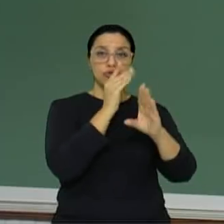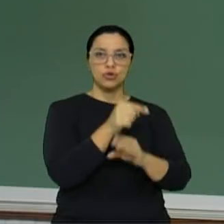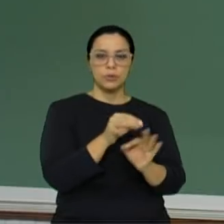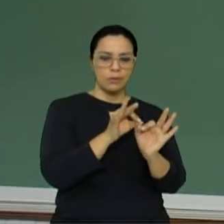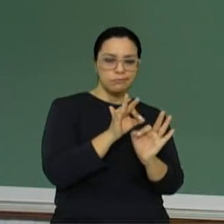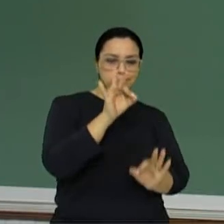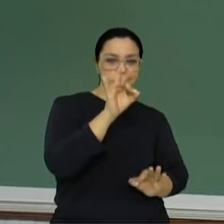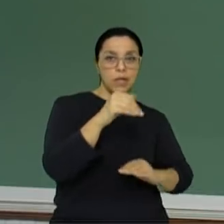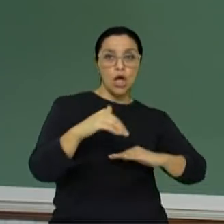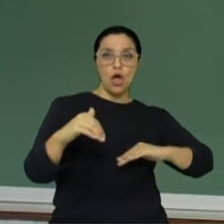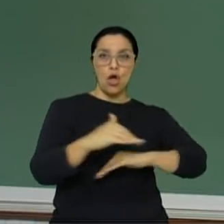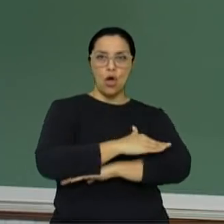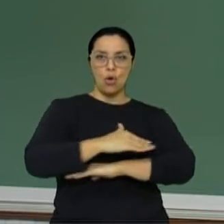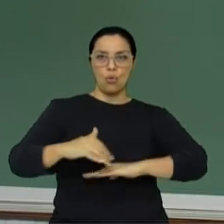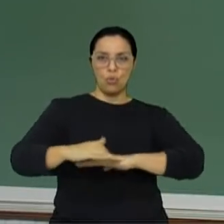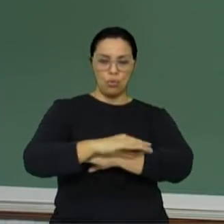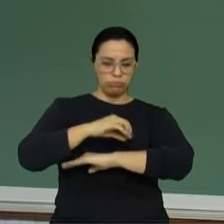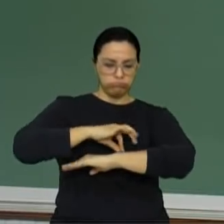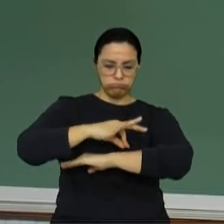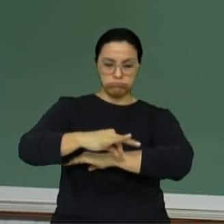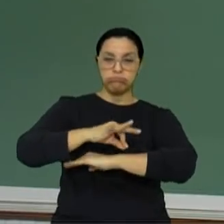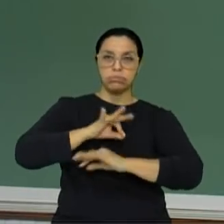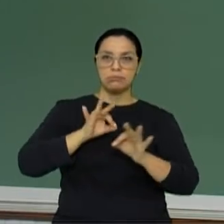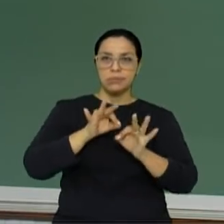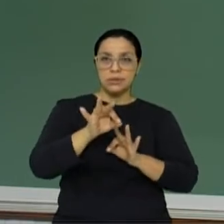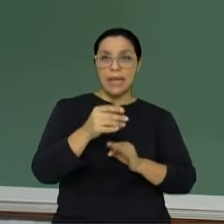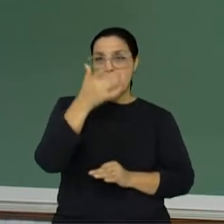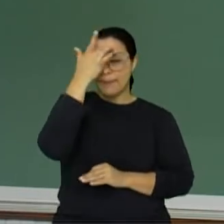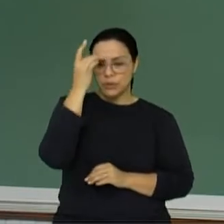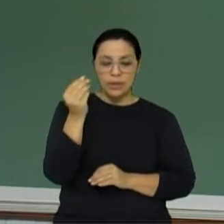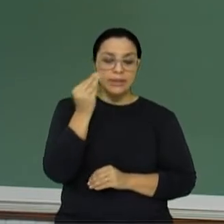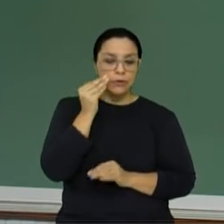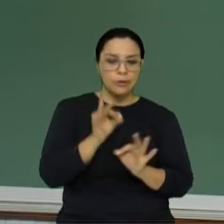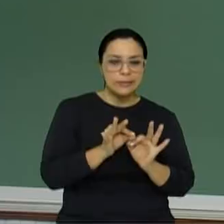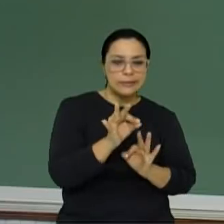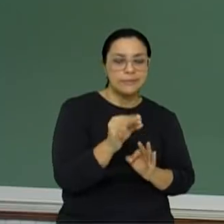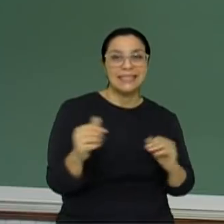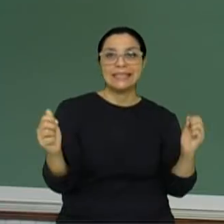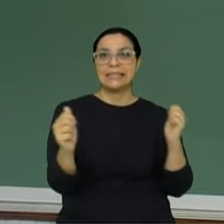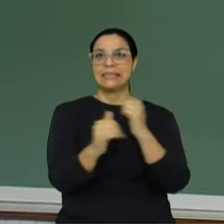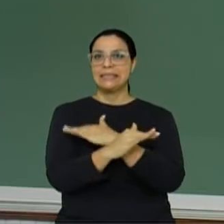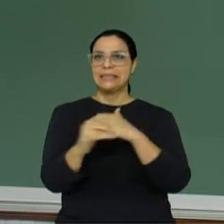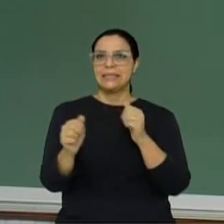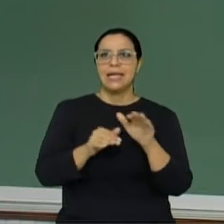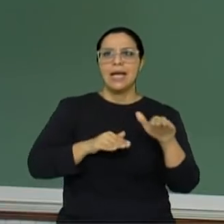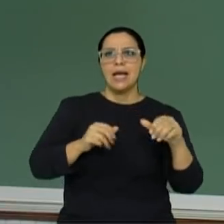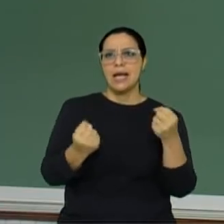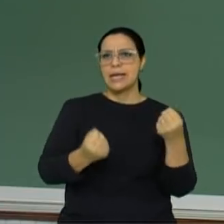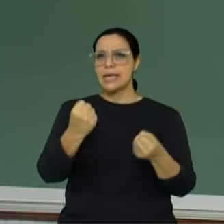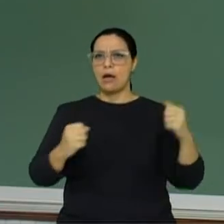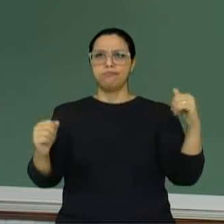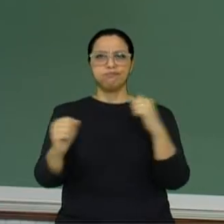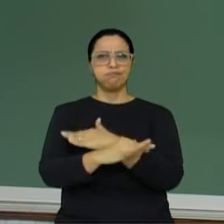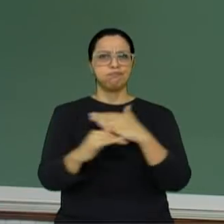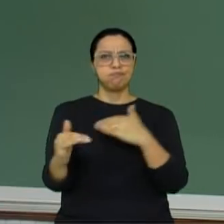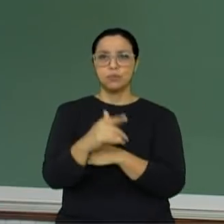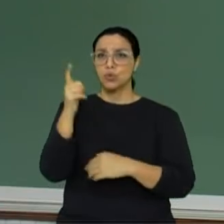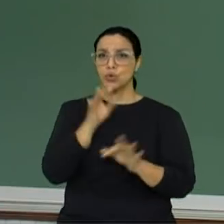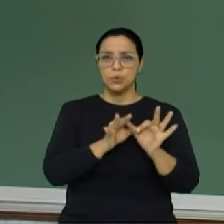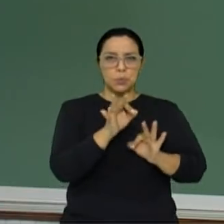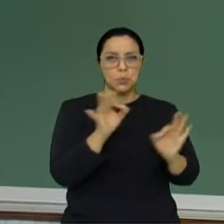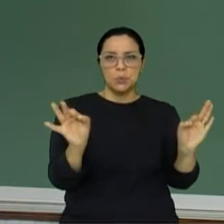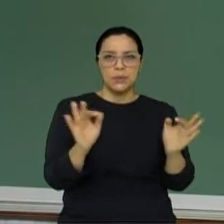a largura da rua. Eu não consegui, quem foi medir ali, né, não conseguiu porque estava tráfego intenso, não conseguiu atravessar a rua naquele